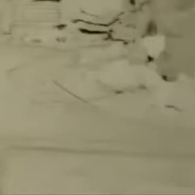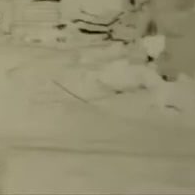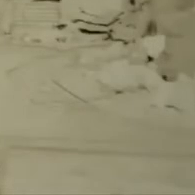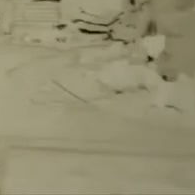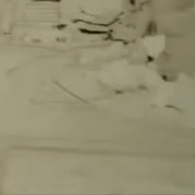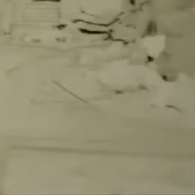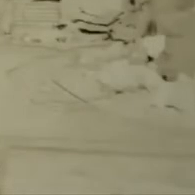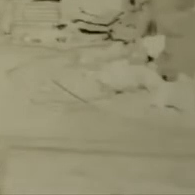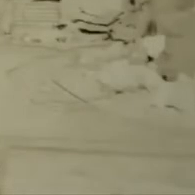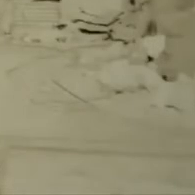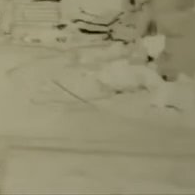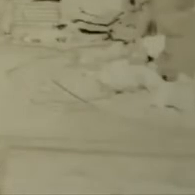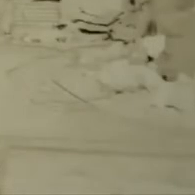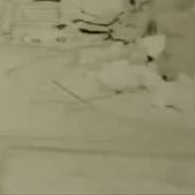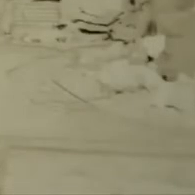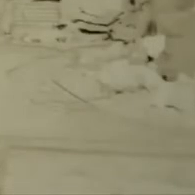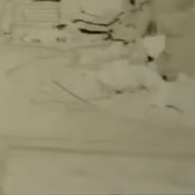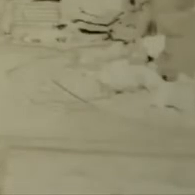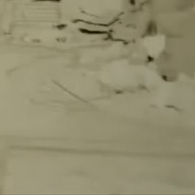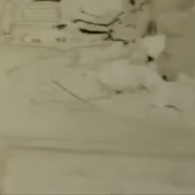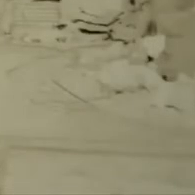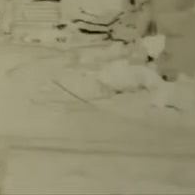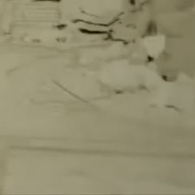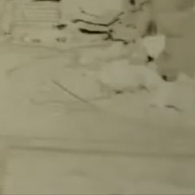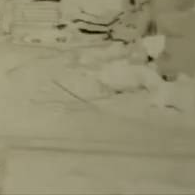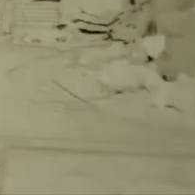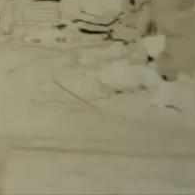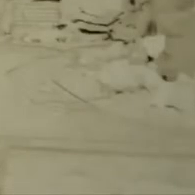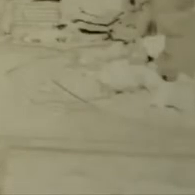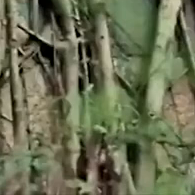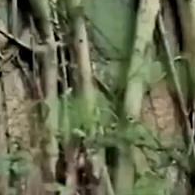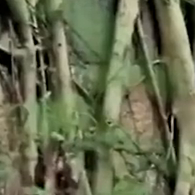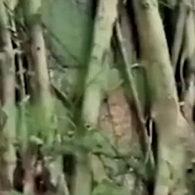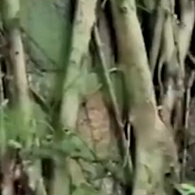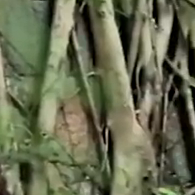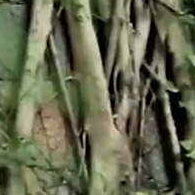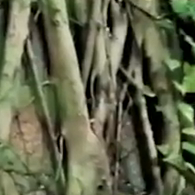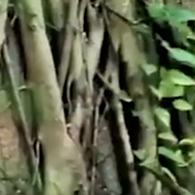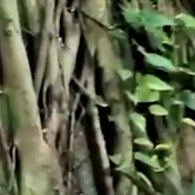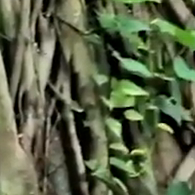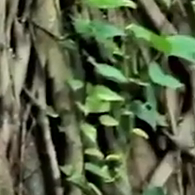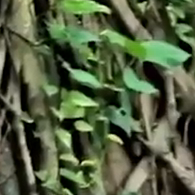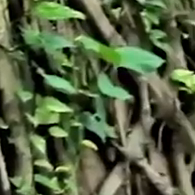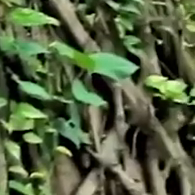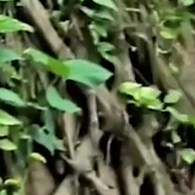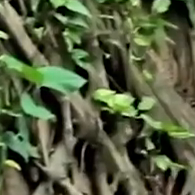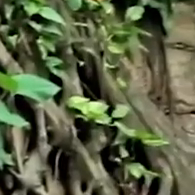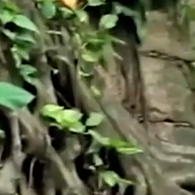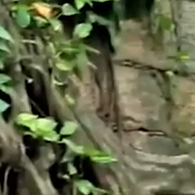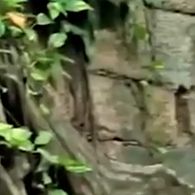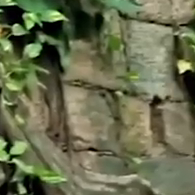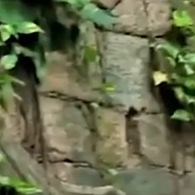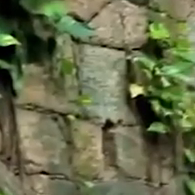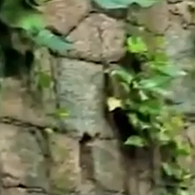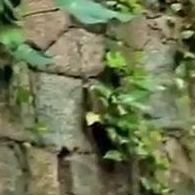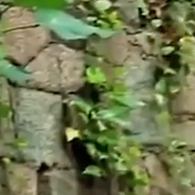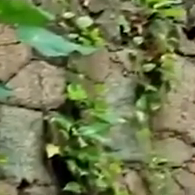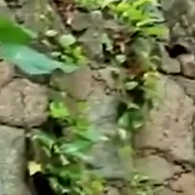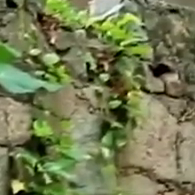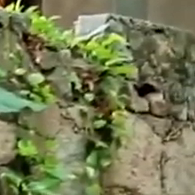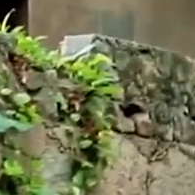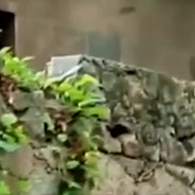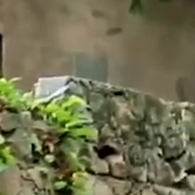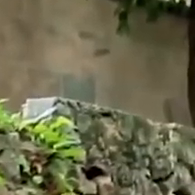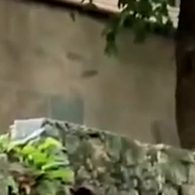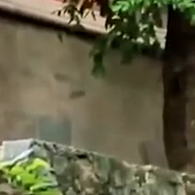Quando seus alicerces foram fincados na rocha, se assentavam as raízes da saúde pública no